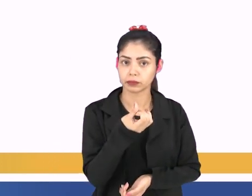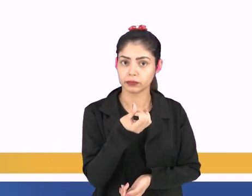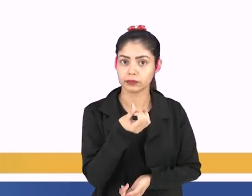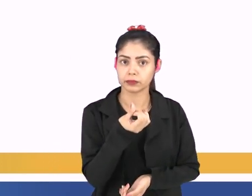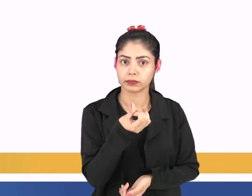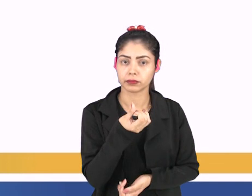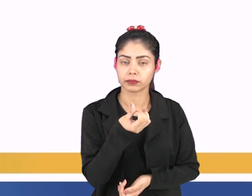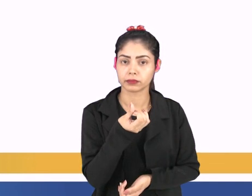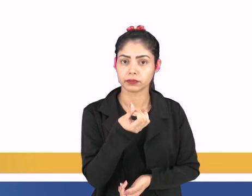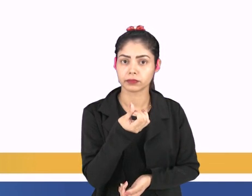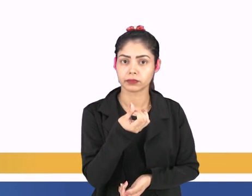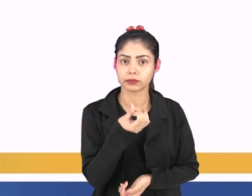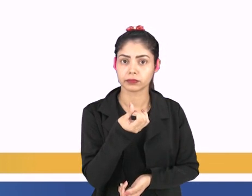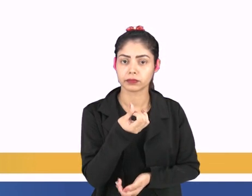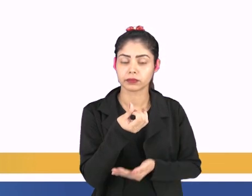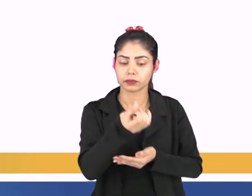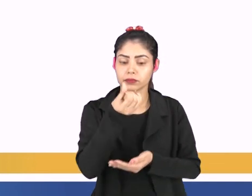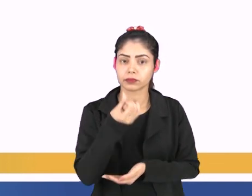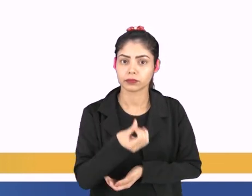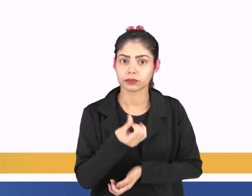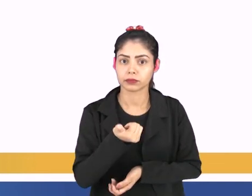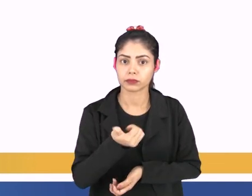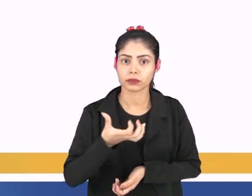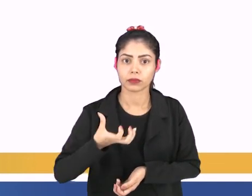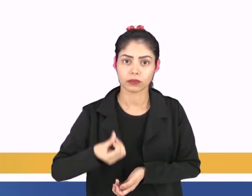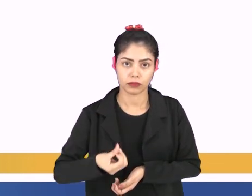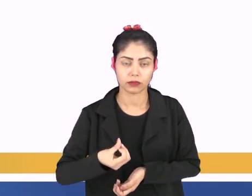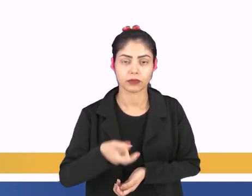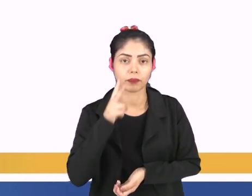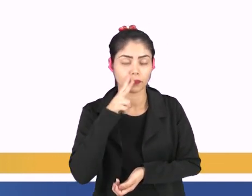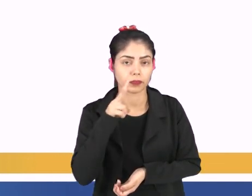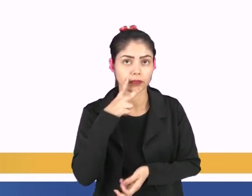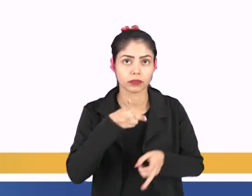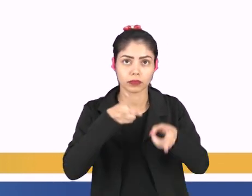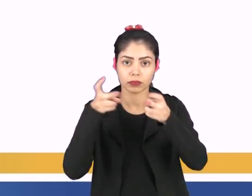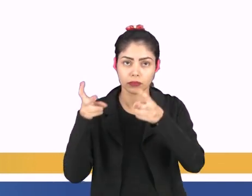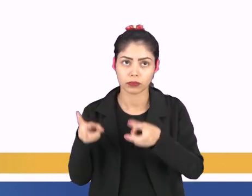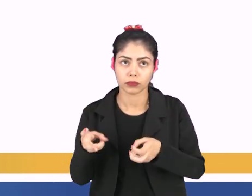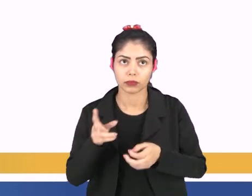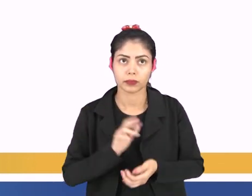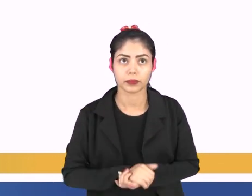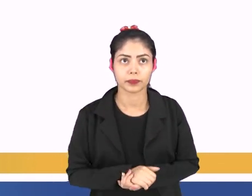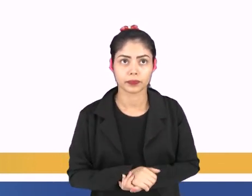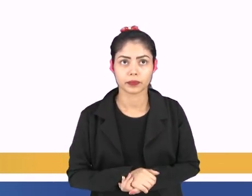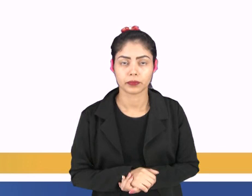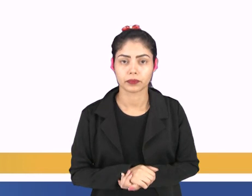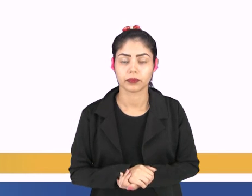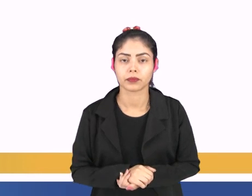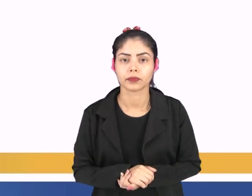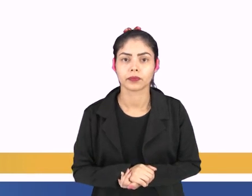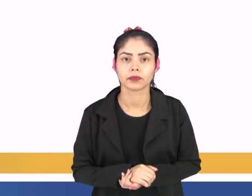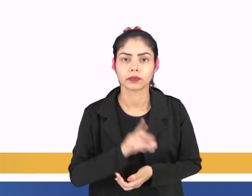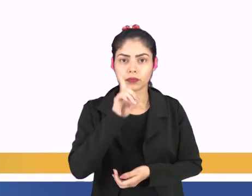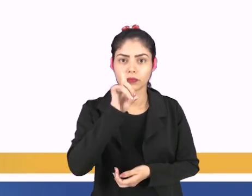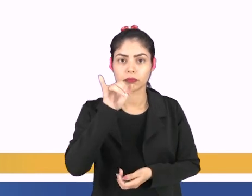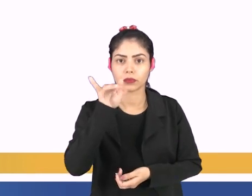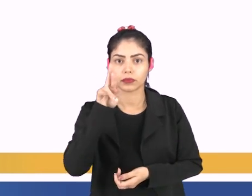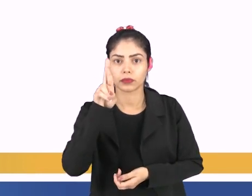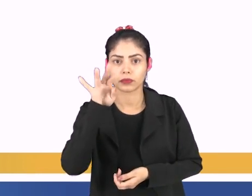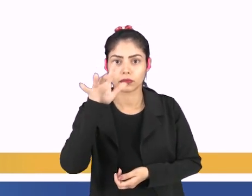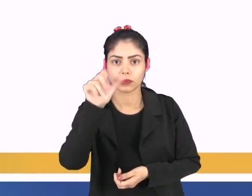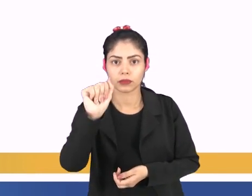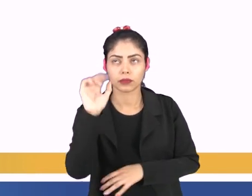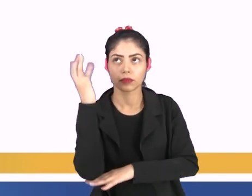casos entre os 16, conforme vocês veem aí na situação do diagrama da árvore.